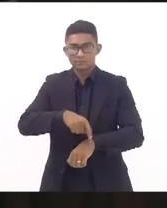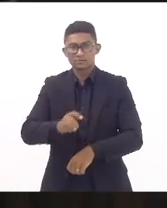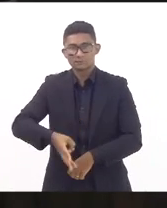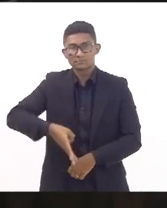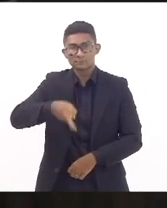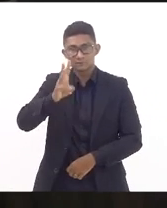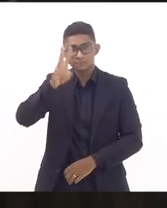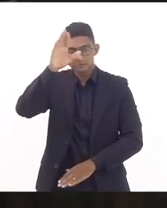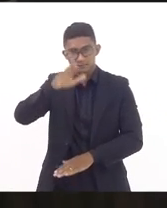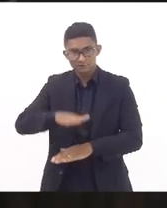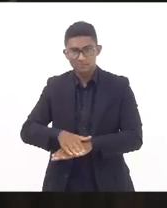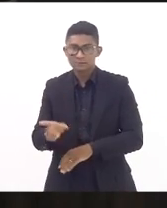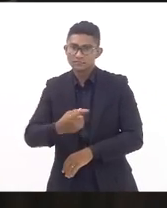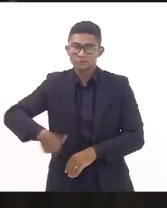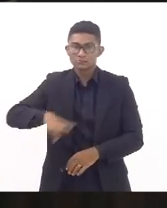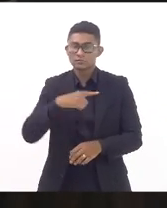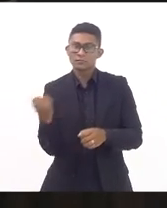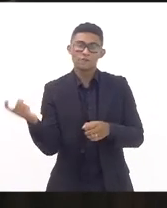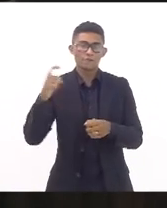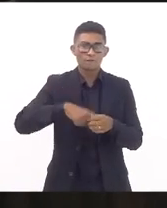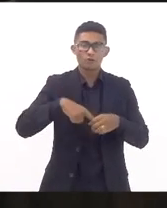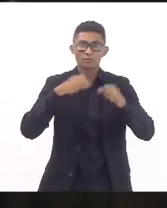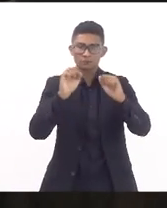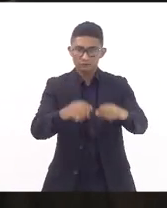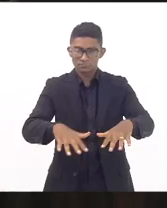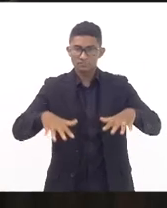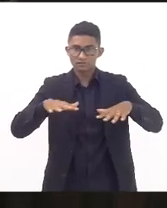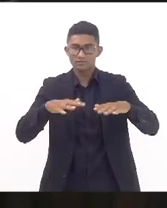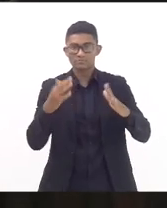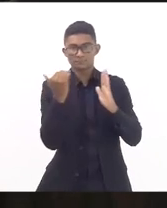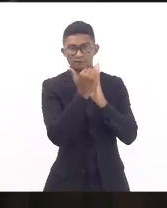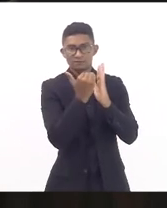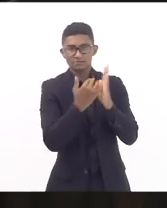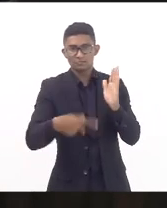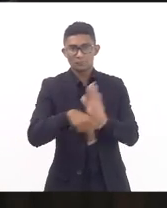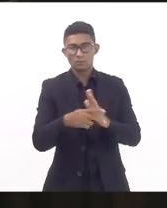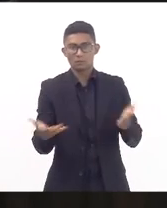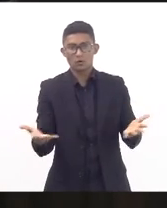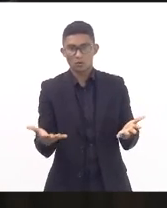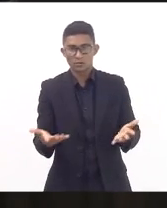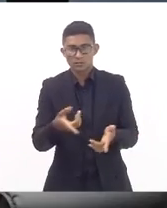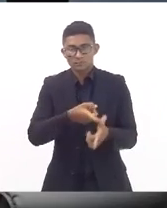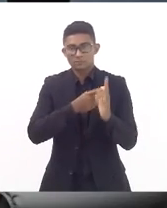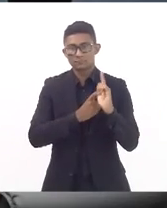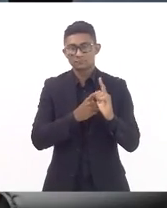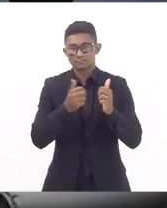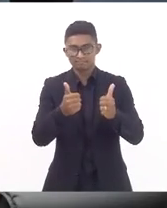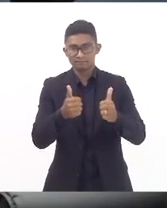horas, quando retornaremos com a ordem do dia. Está suspensa a sessão.